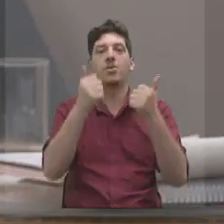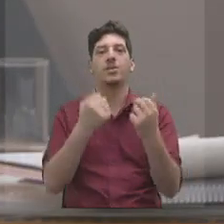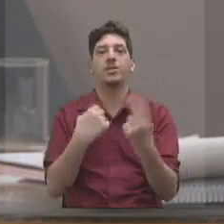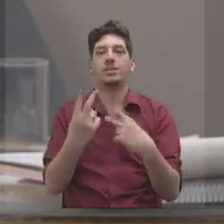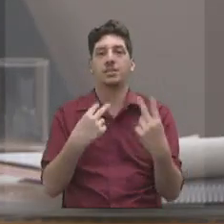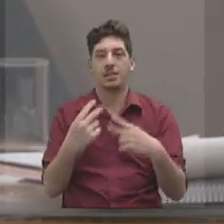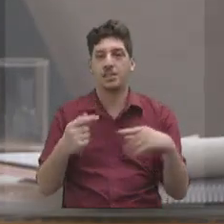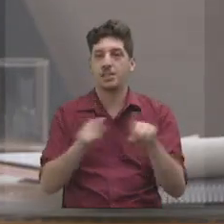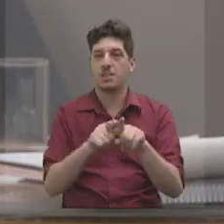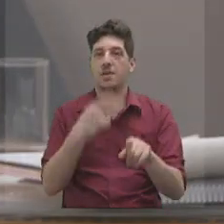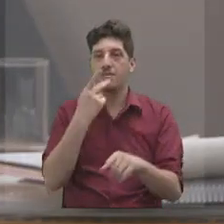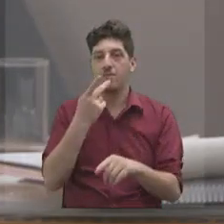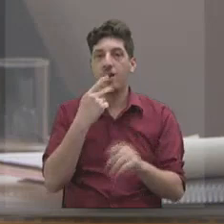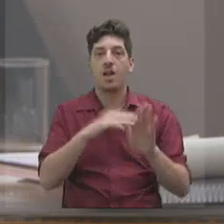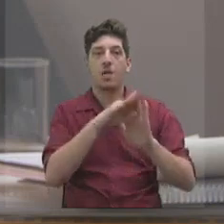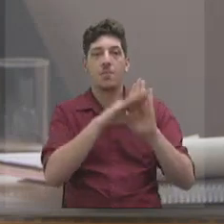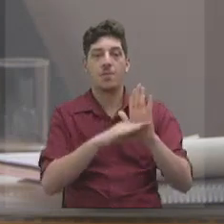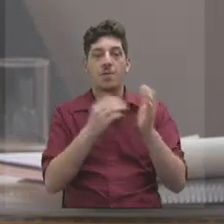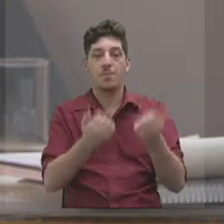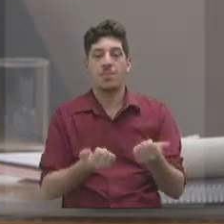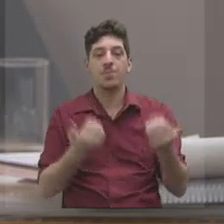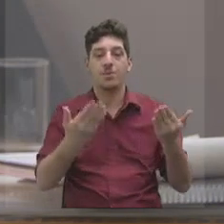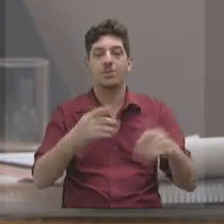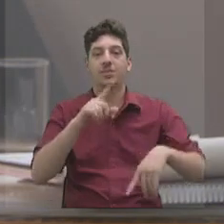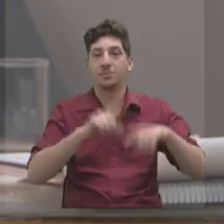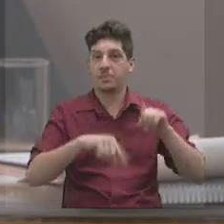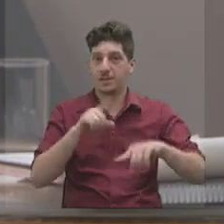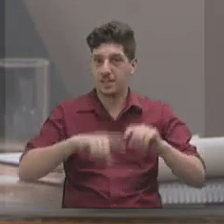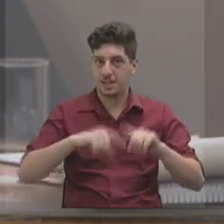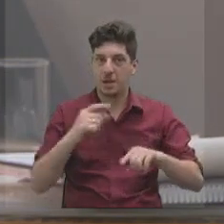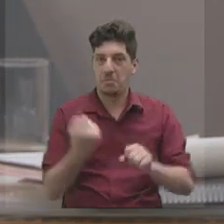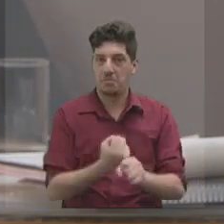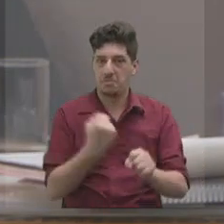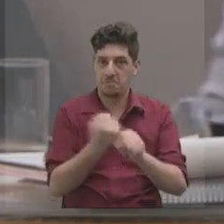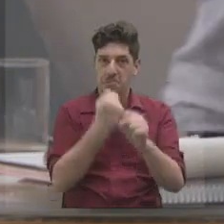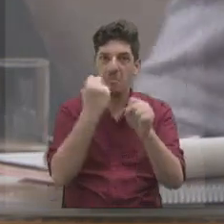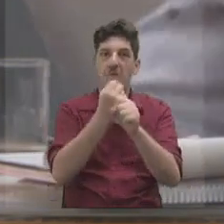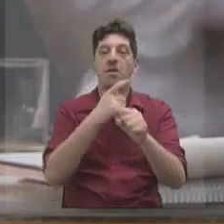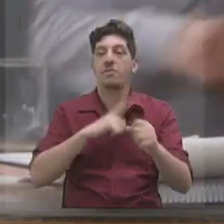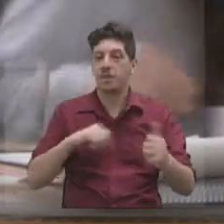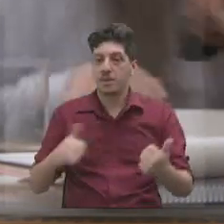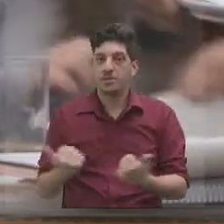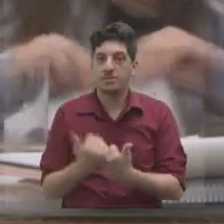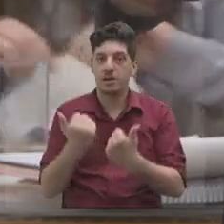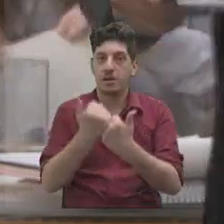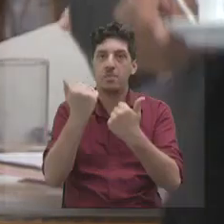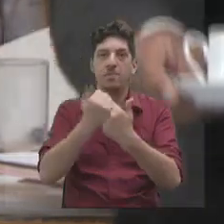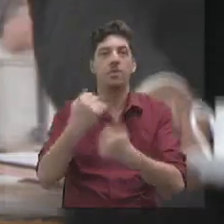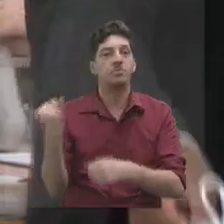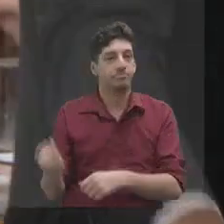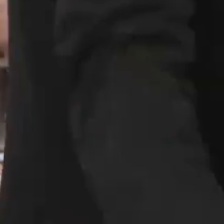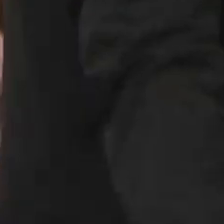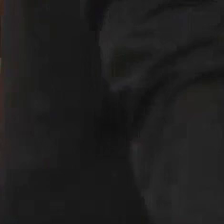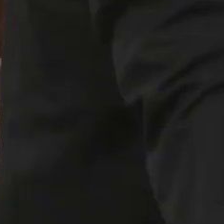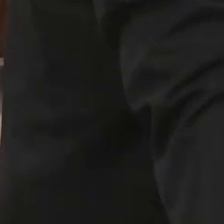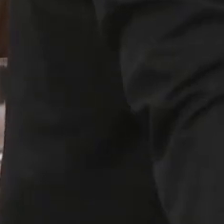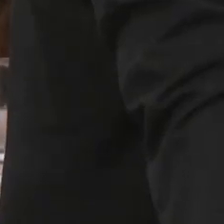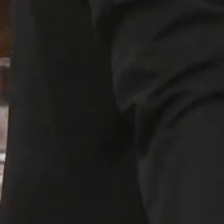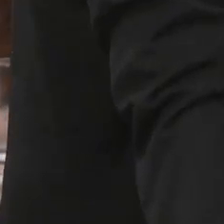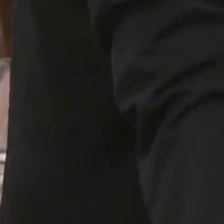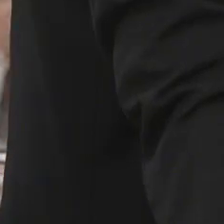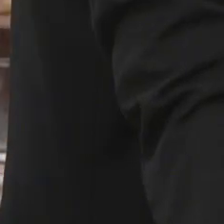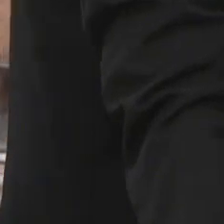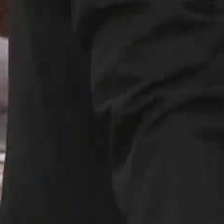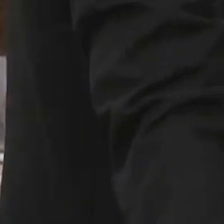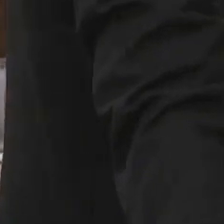destacar também o nosso programa de doação de materiais né tem sido um apoio né Muito oportuno né sobretudo os